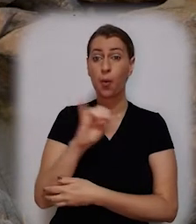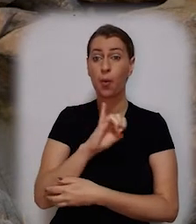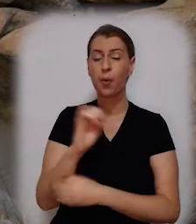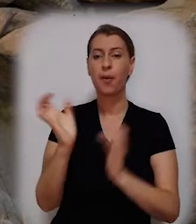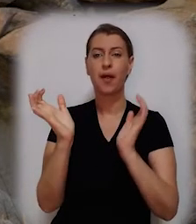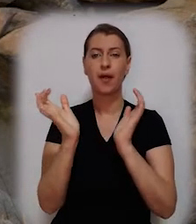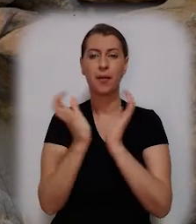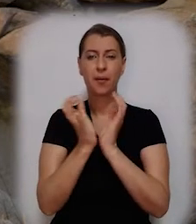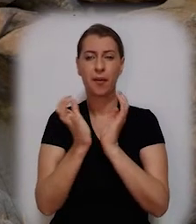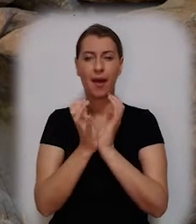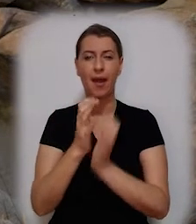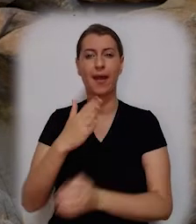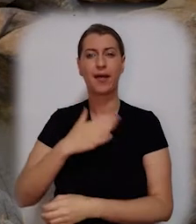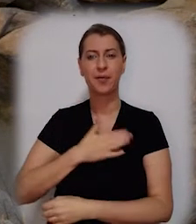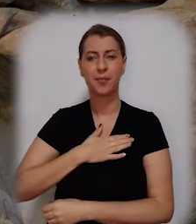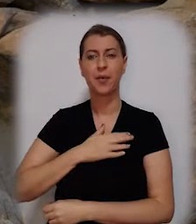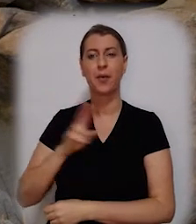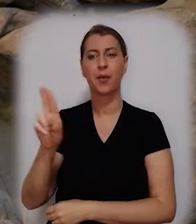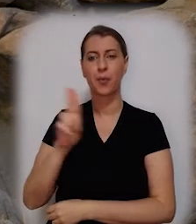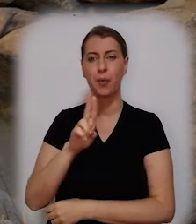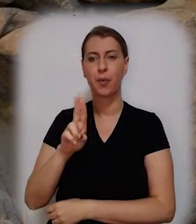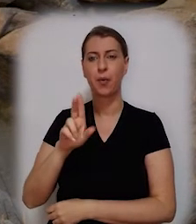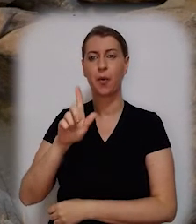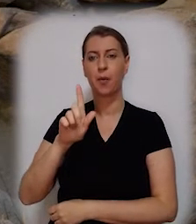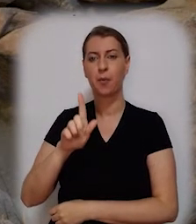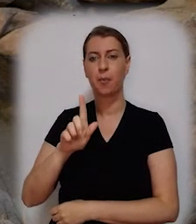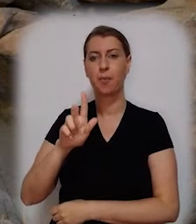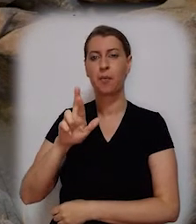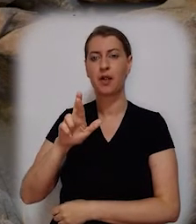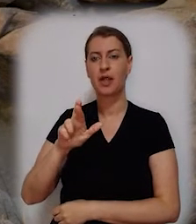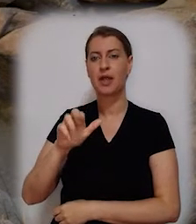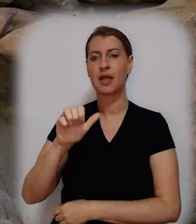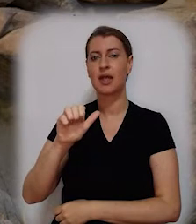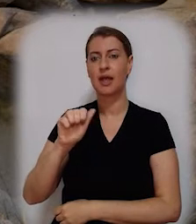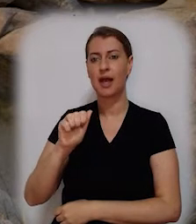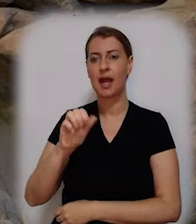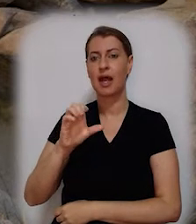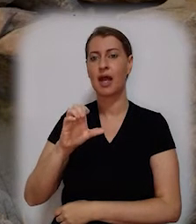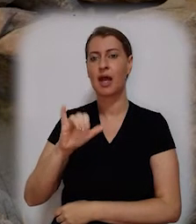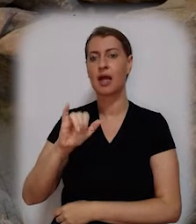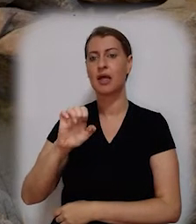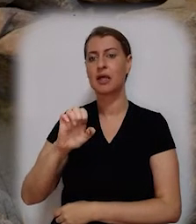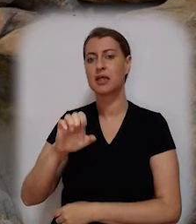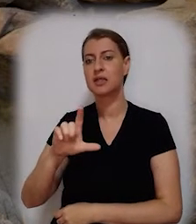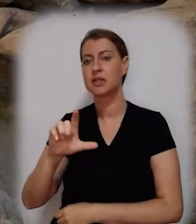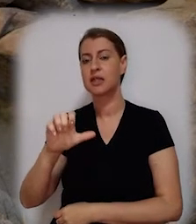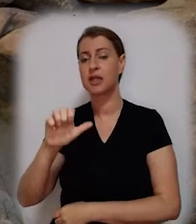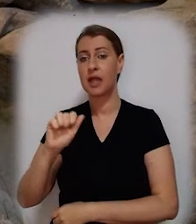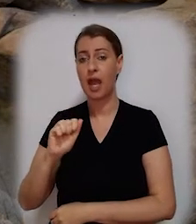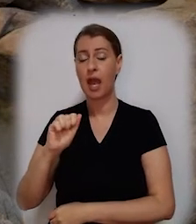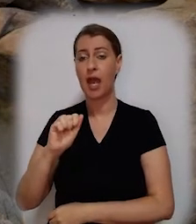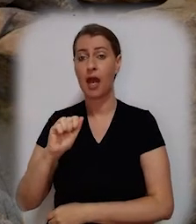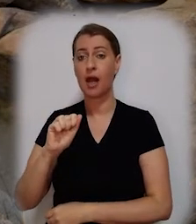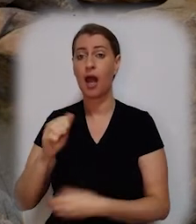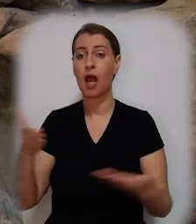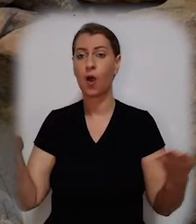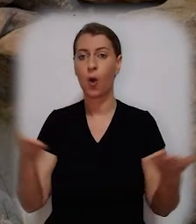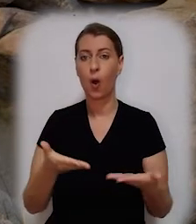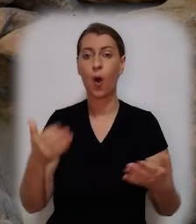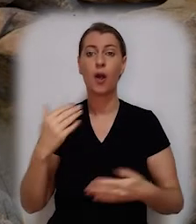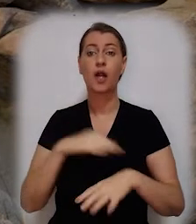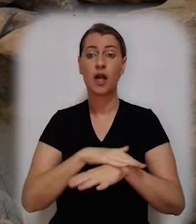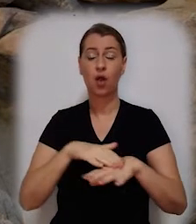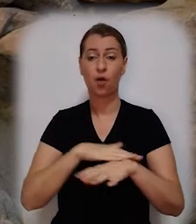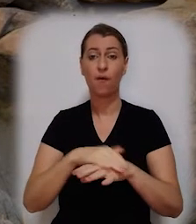Olá, colegas. Meu nome é Graciela e eu fui convidada pela professora Marta, na conversa da prosa tecnológica,